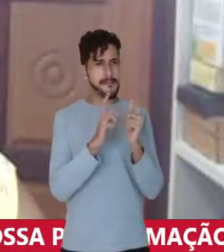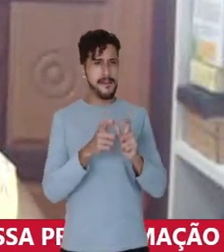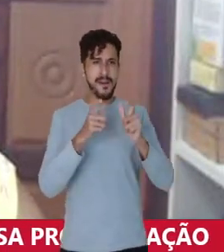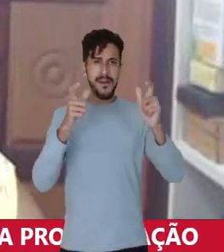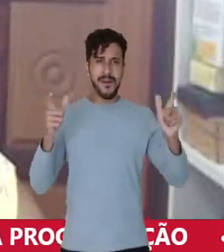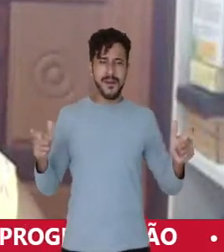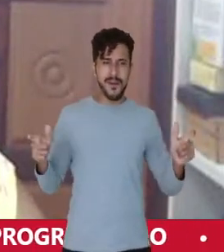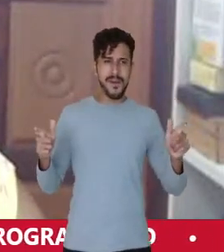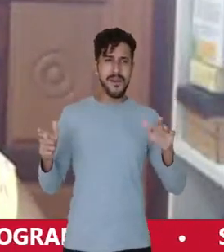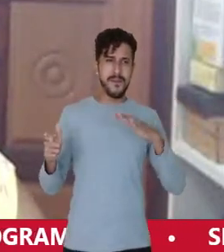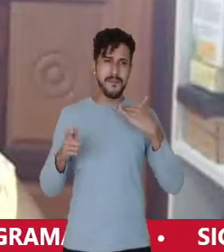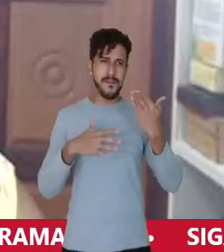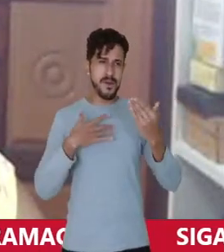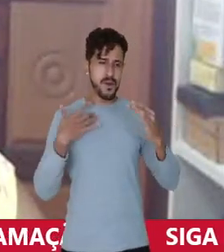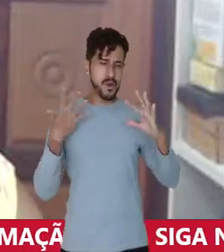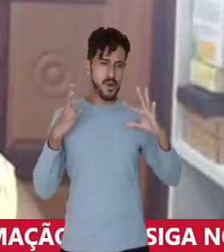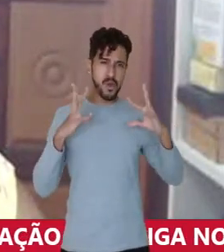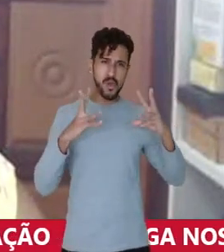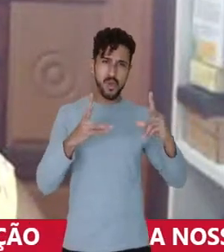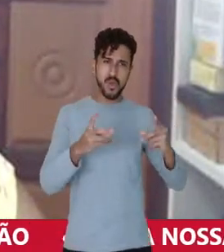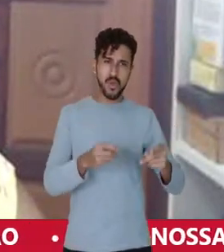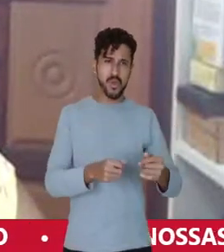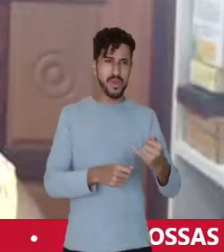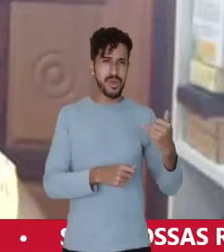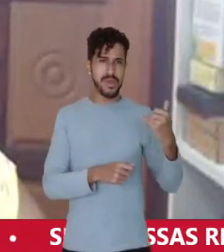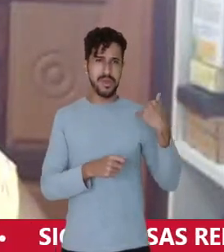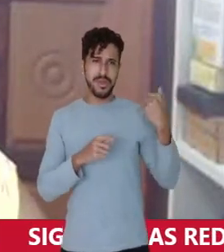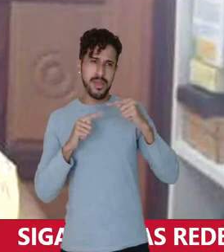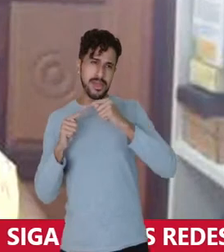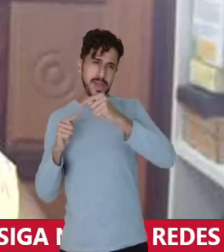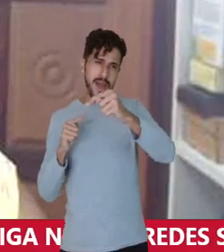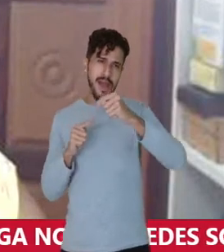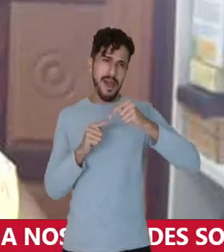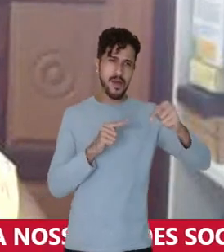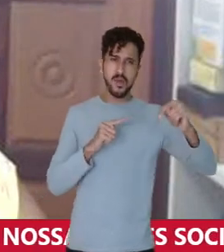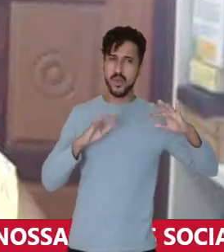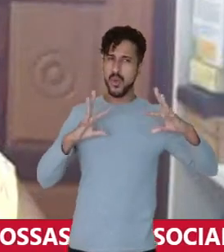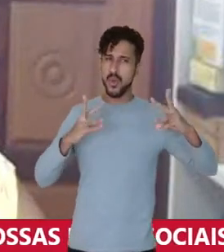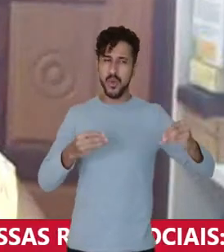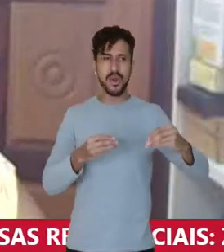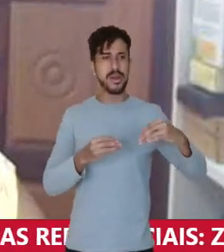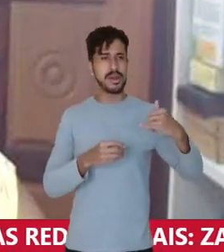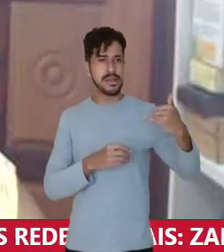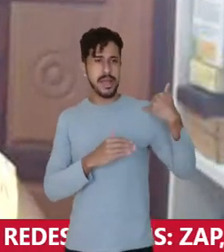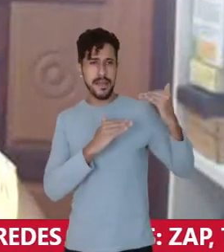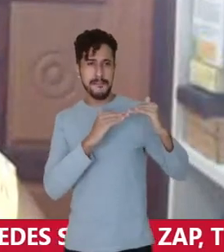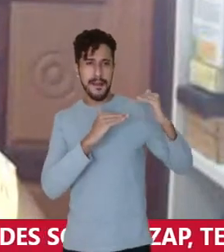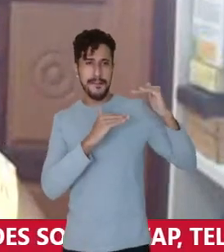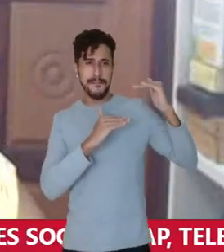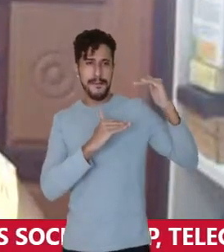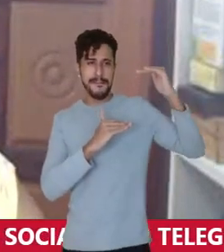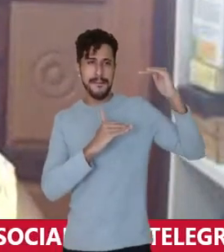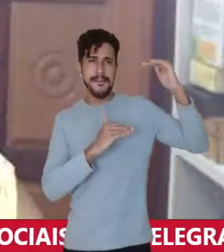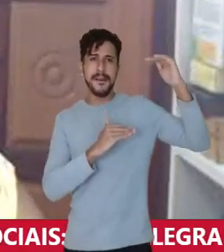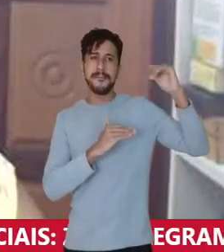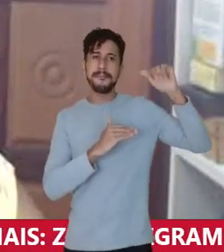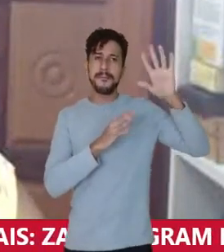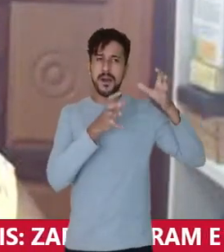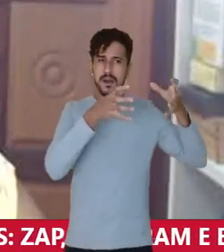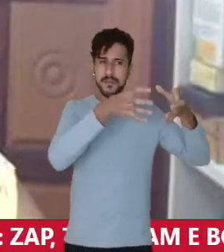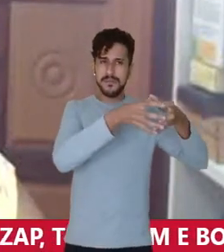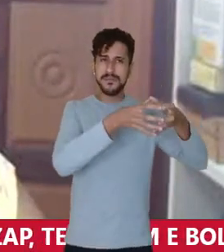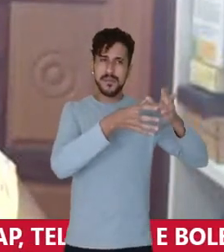das vítimas de todas as faixas etárias, e à medida que a idade avança, a prevalência do grupo